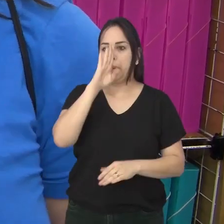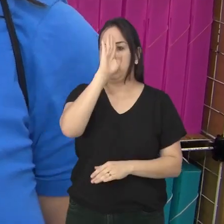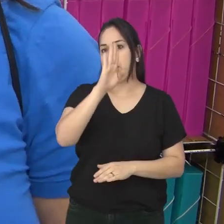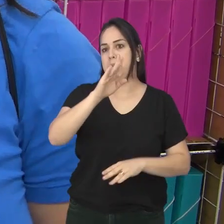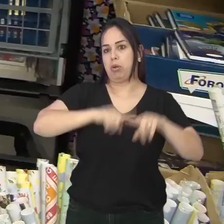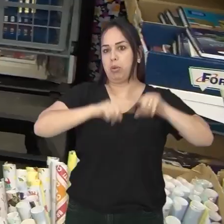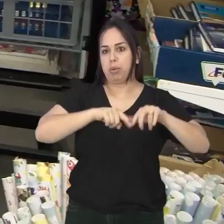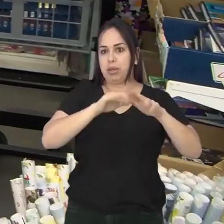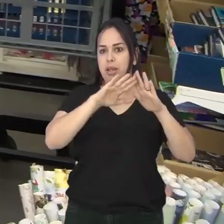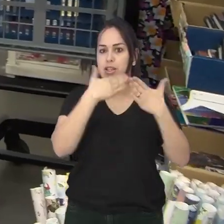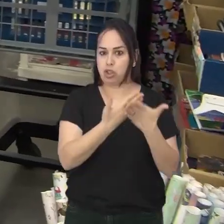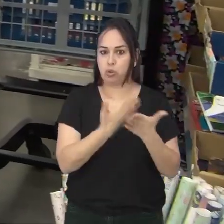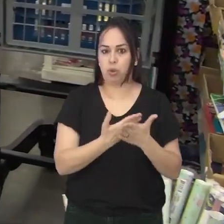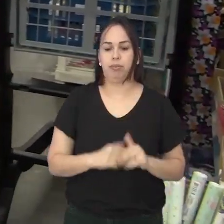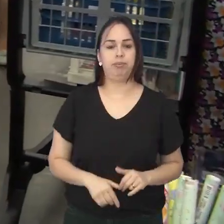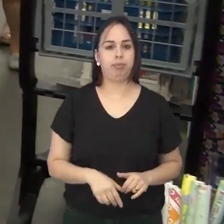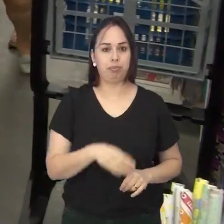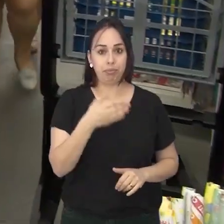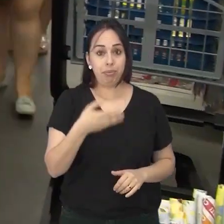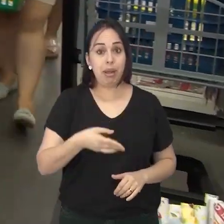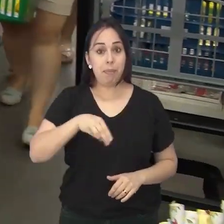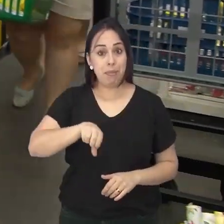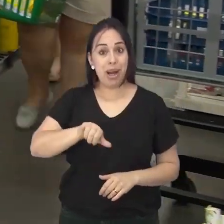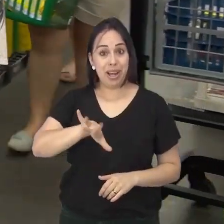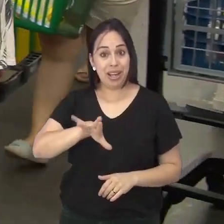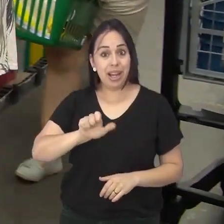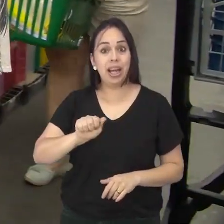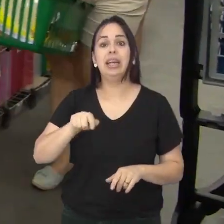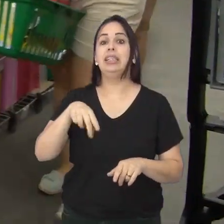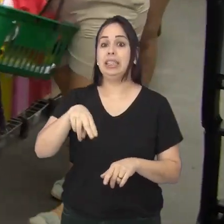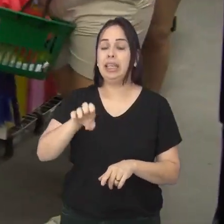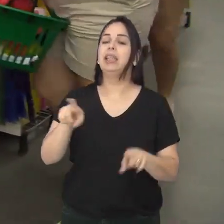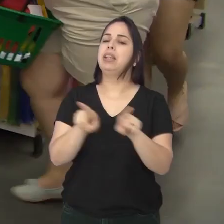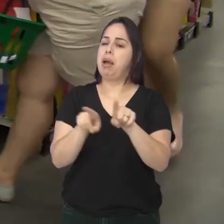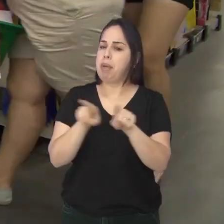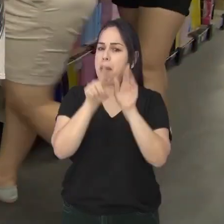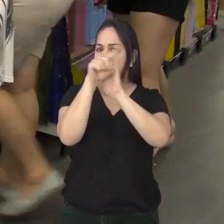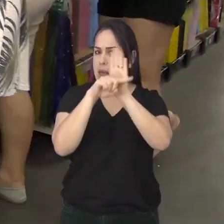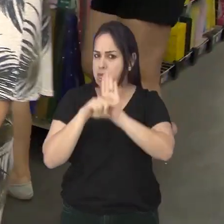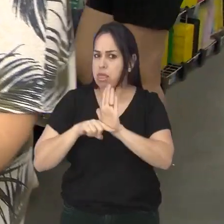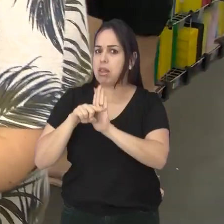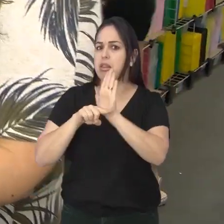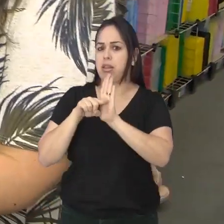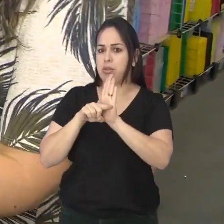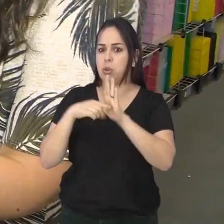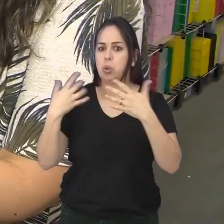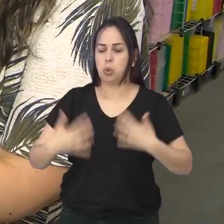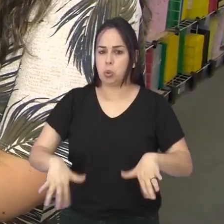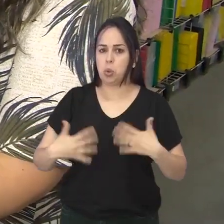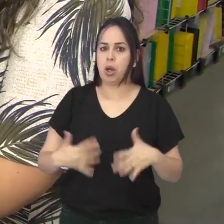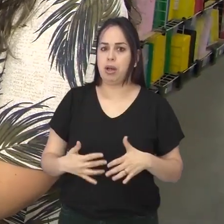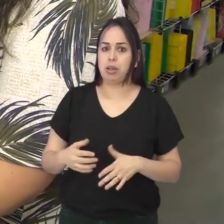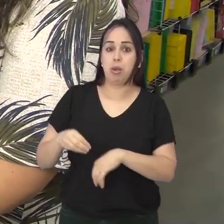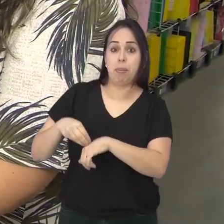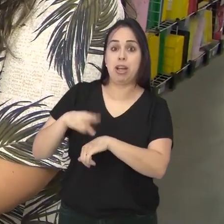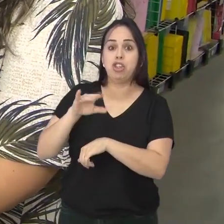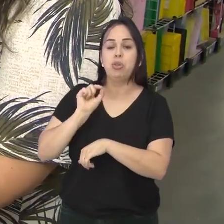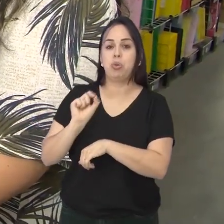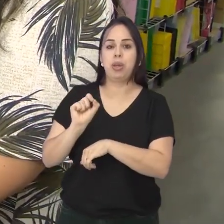com material escolar. A Mariane também é da turma das mães que pesquisam bastante e ela ainda tem uma outra